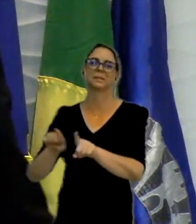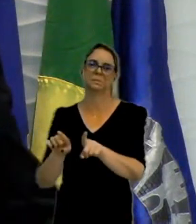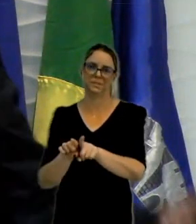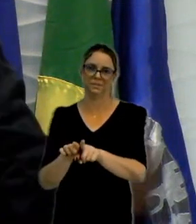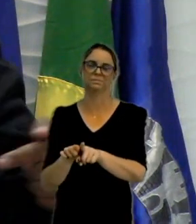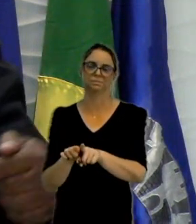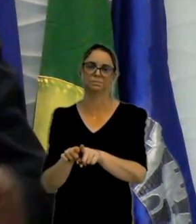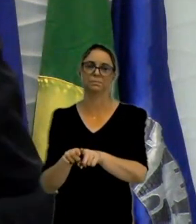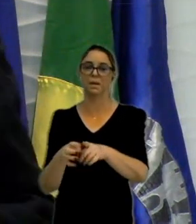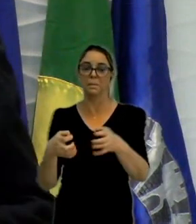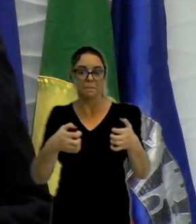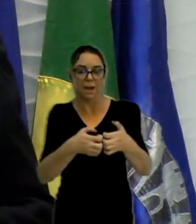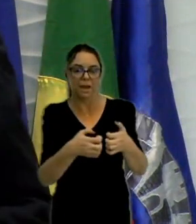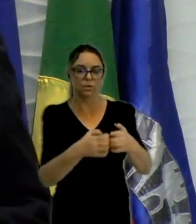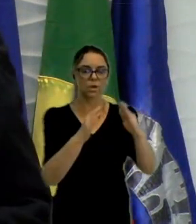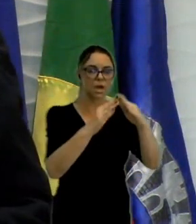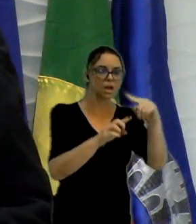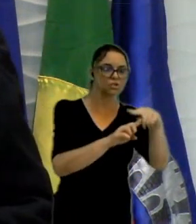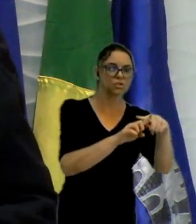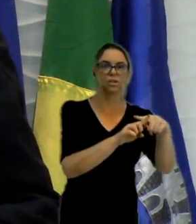Ao lado da igreja,